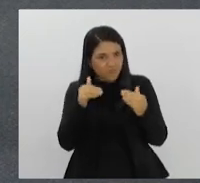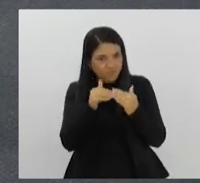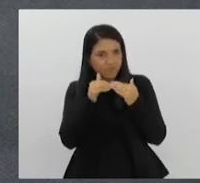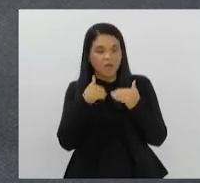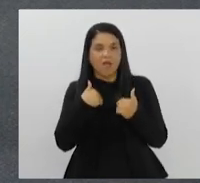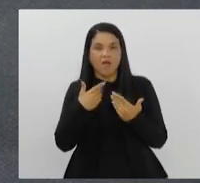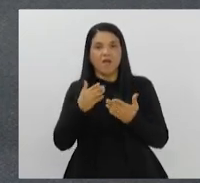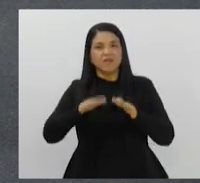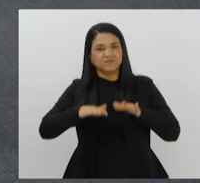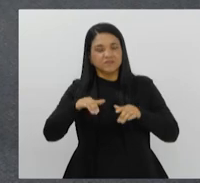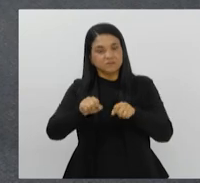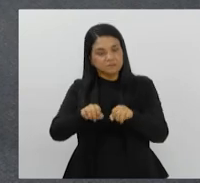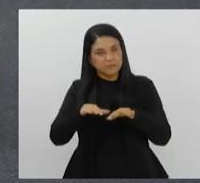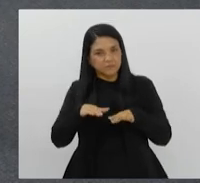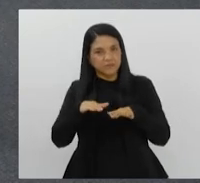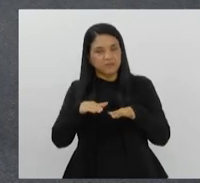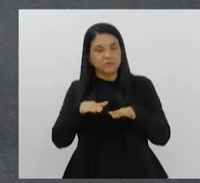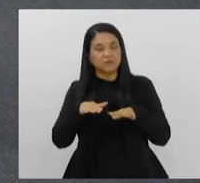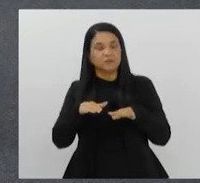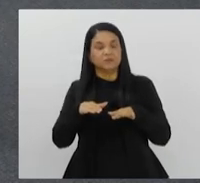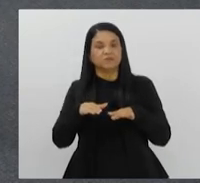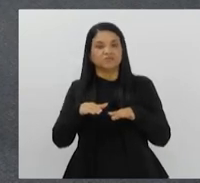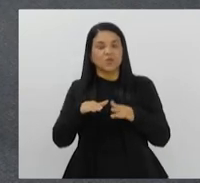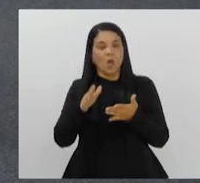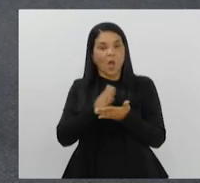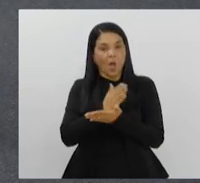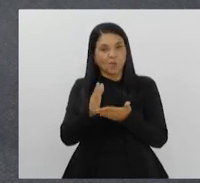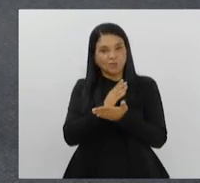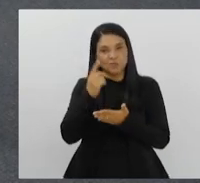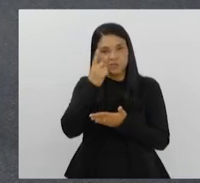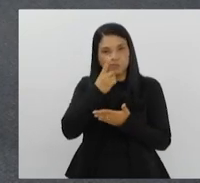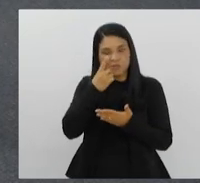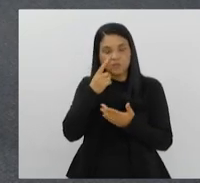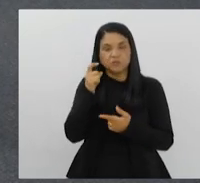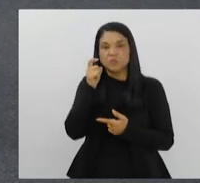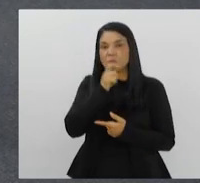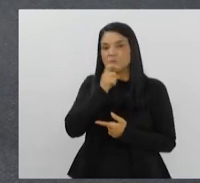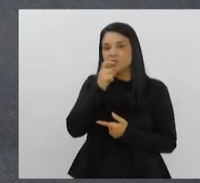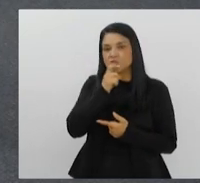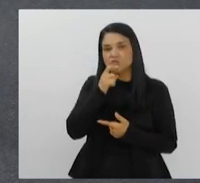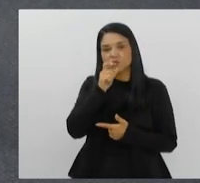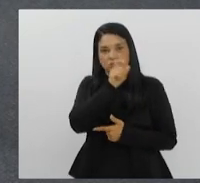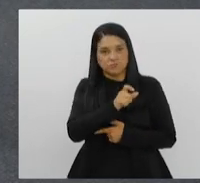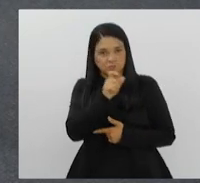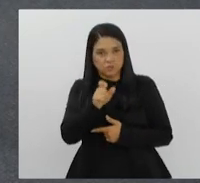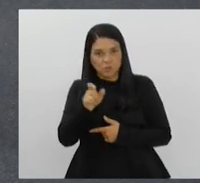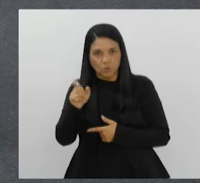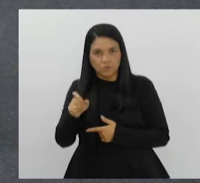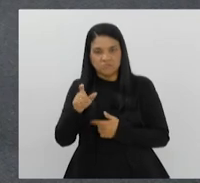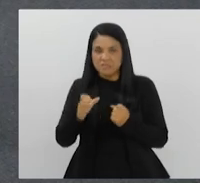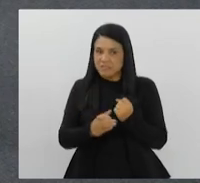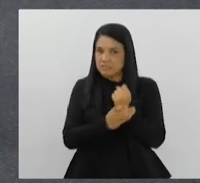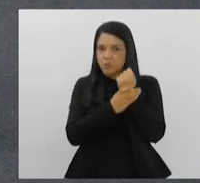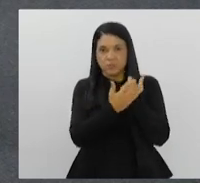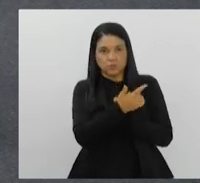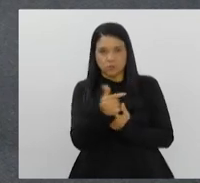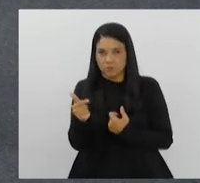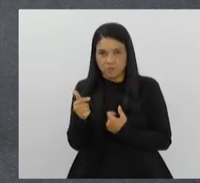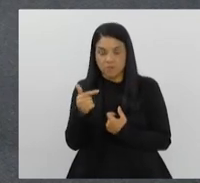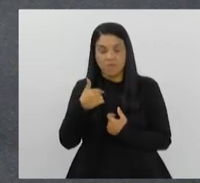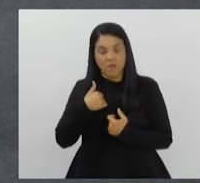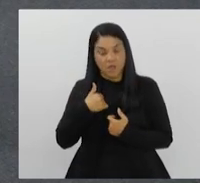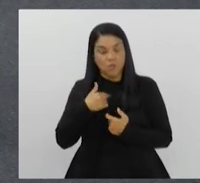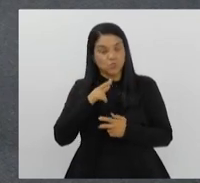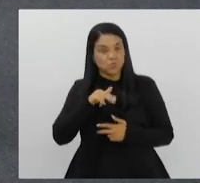às vezes tem tido essa má prática de alguns deputados quererem desmentir os outros, sem ter segurança do que estão falando. Eu nunca faço